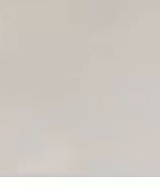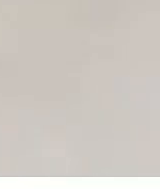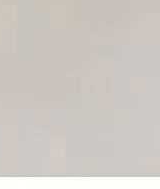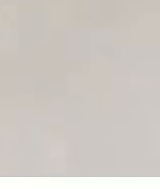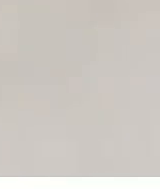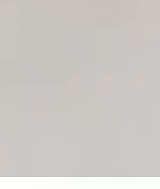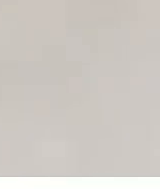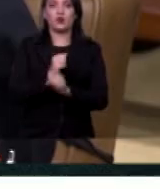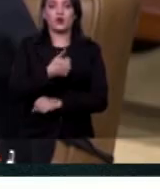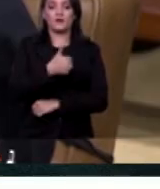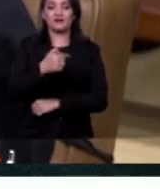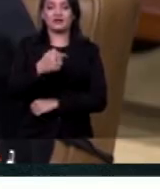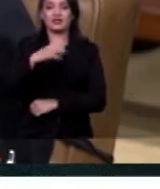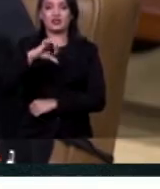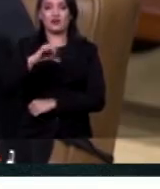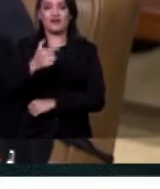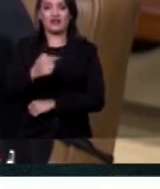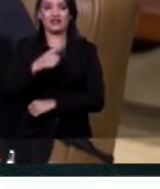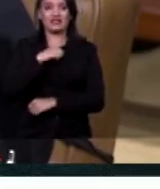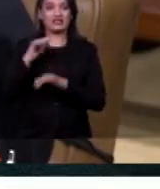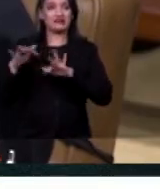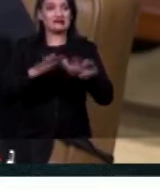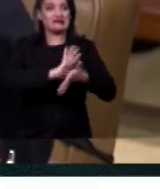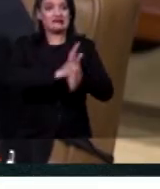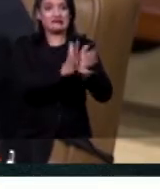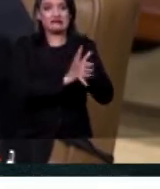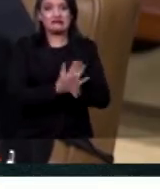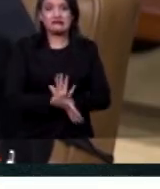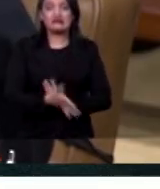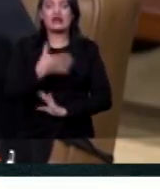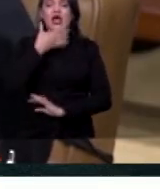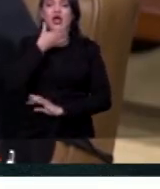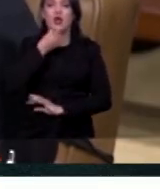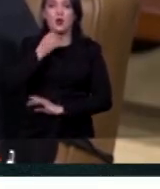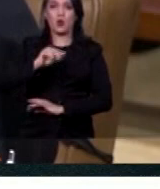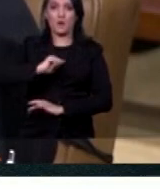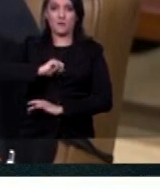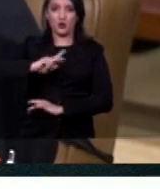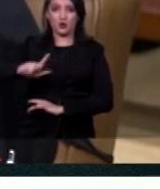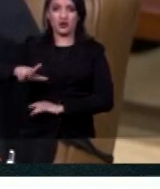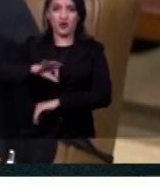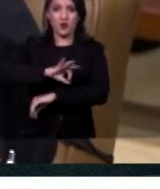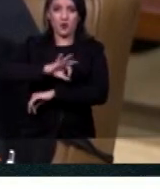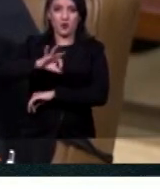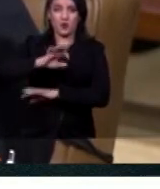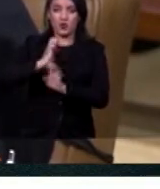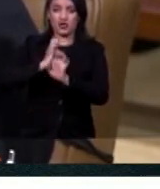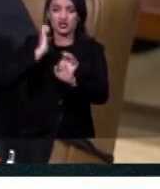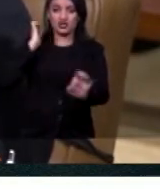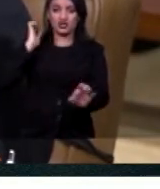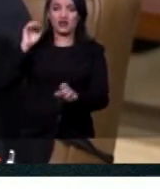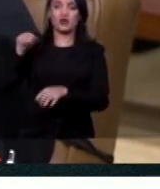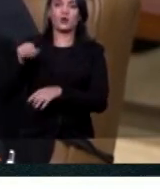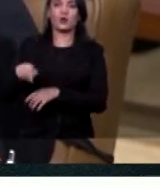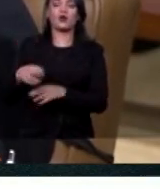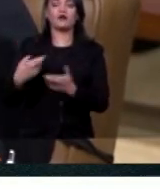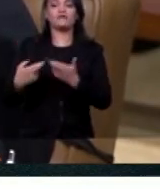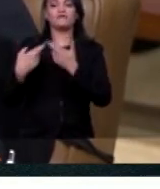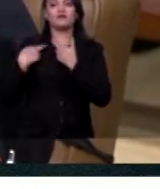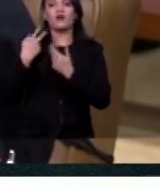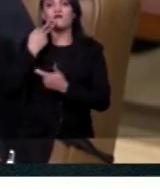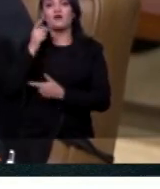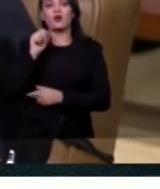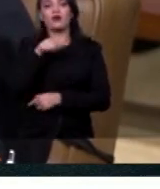E destacar uma outra questão, esse tempo que se diz que o parlamento demorou, não é um